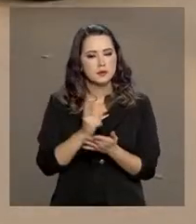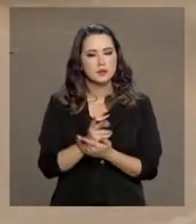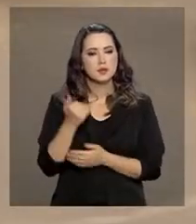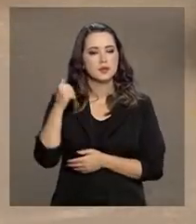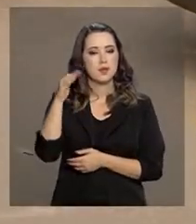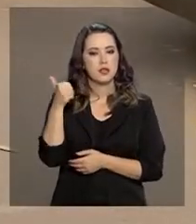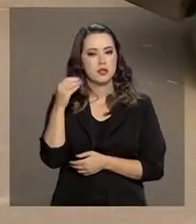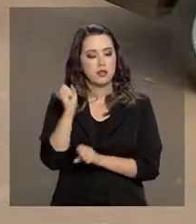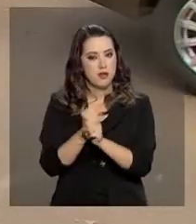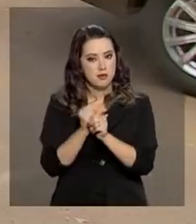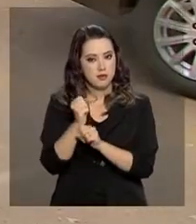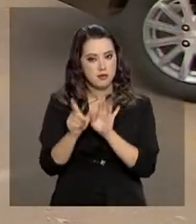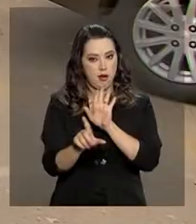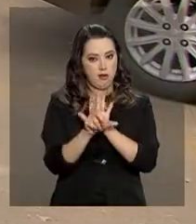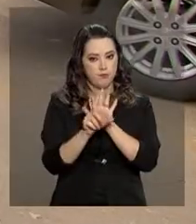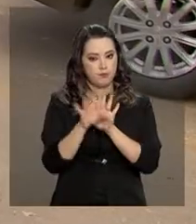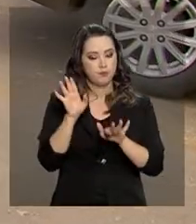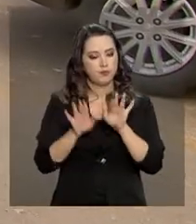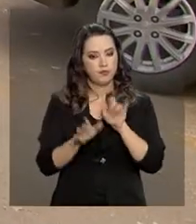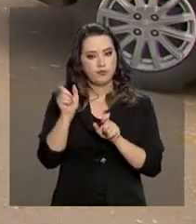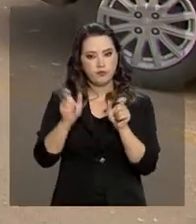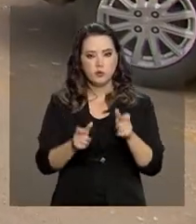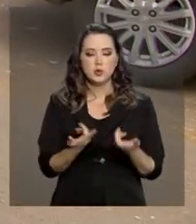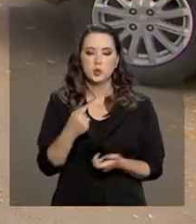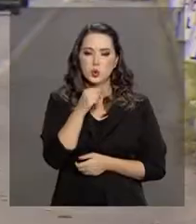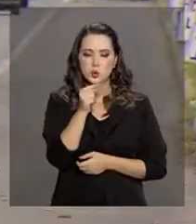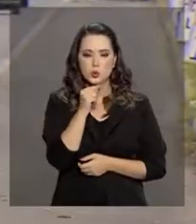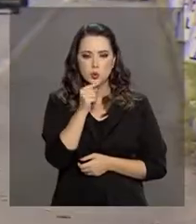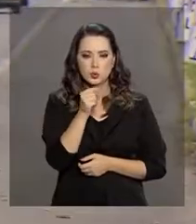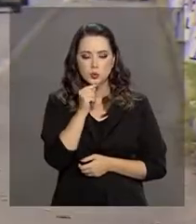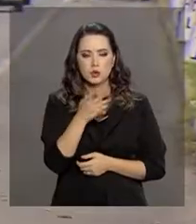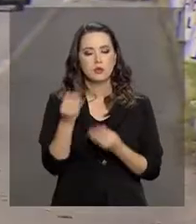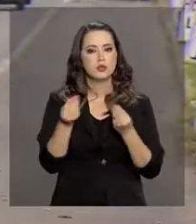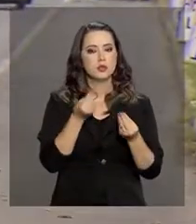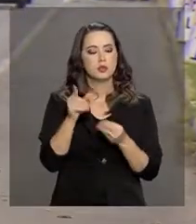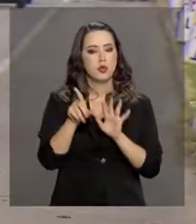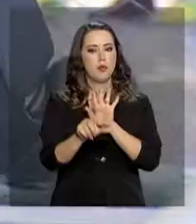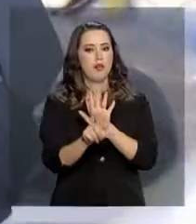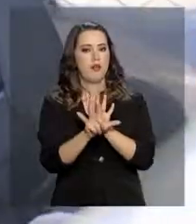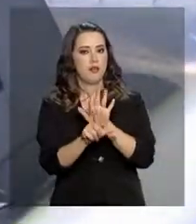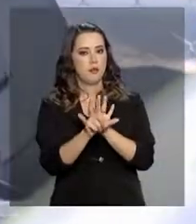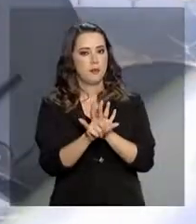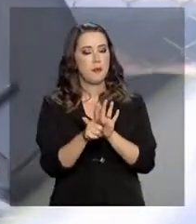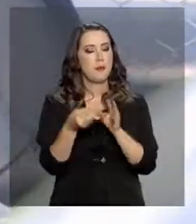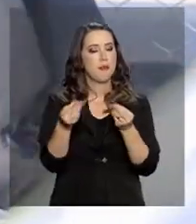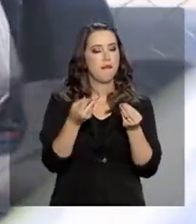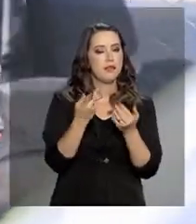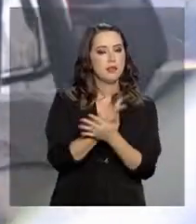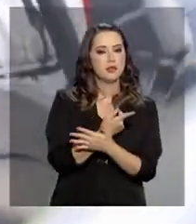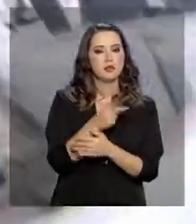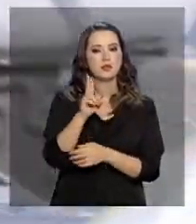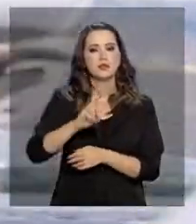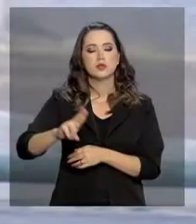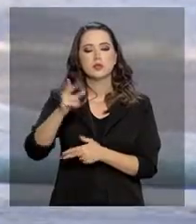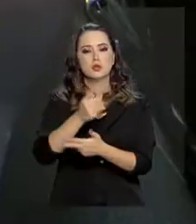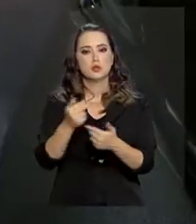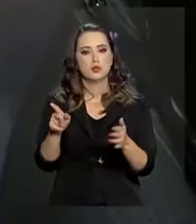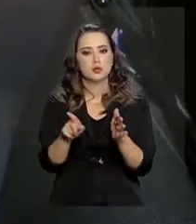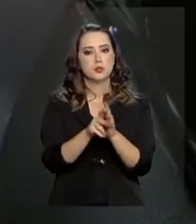mais de dez anos muita gente ainda tem dúvidas sobre essa legislação e o uso dos equipamentos de segurança